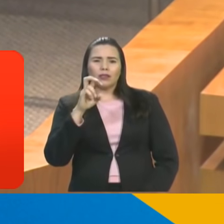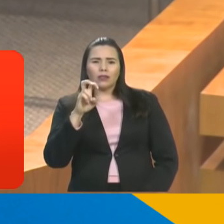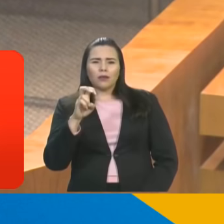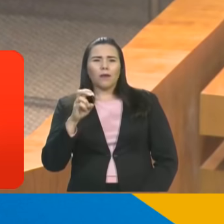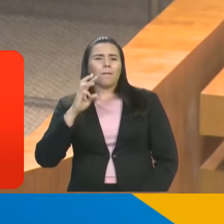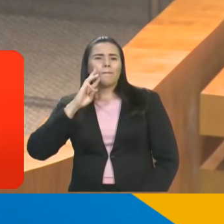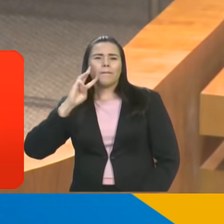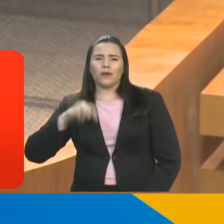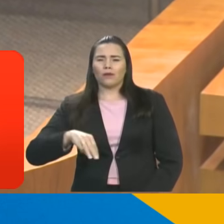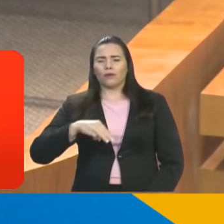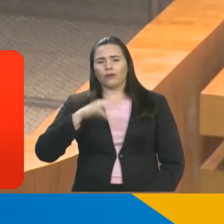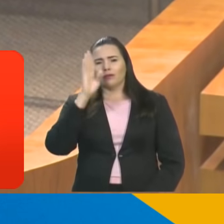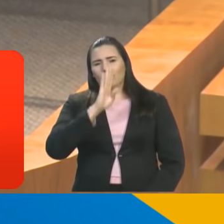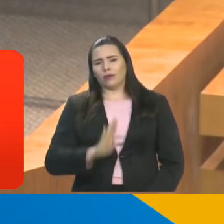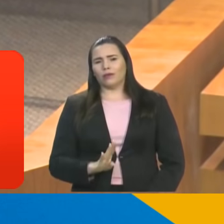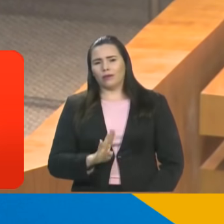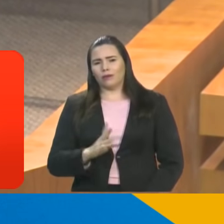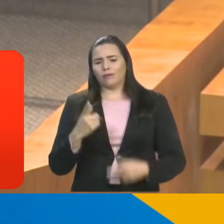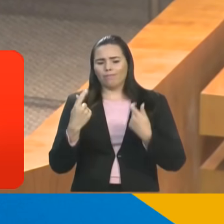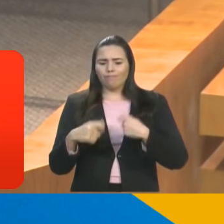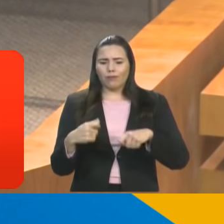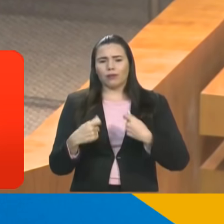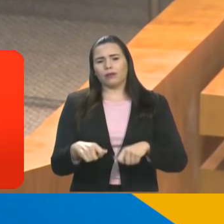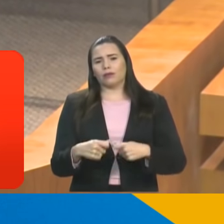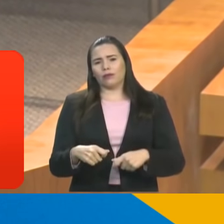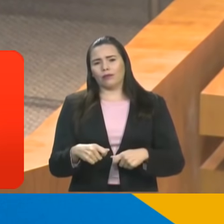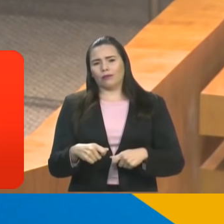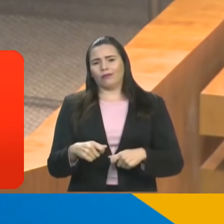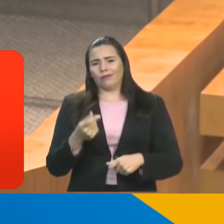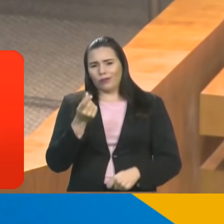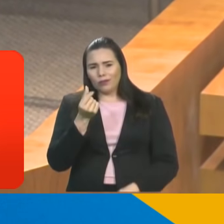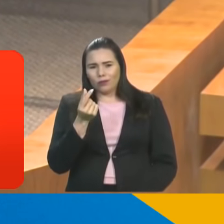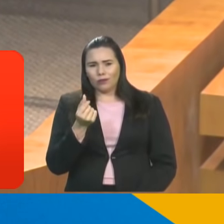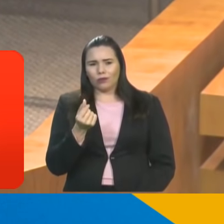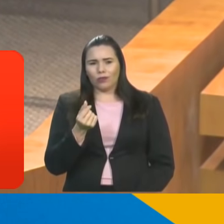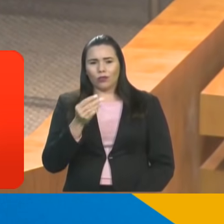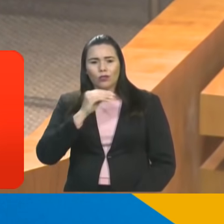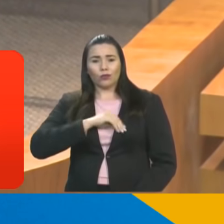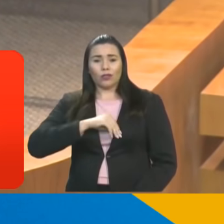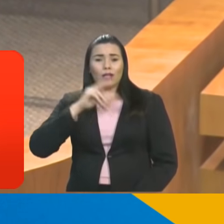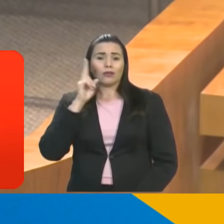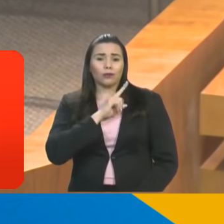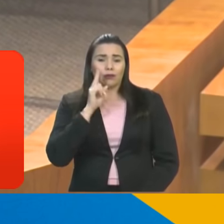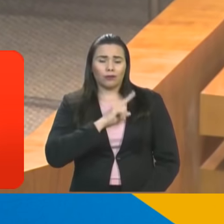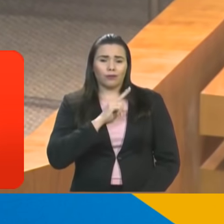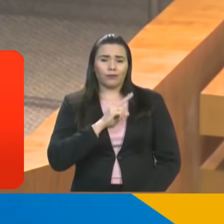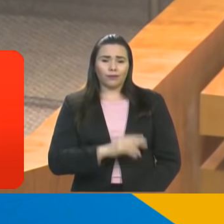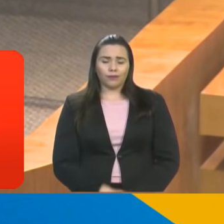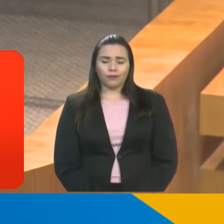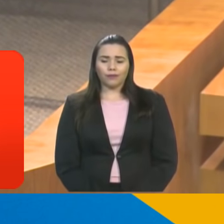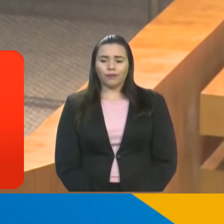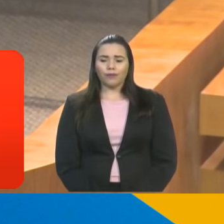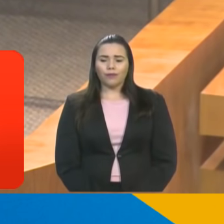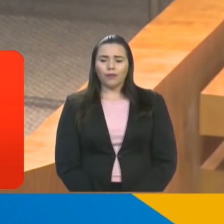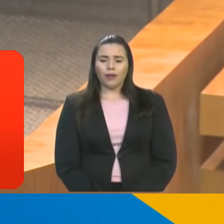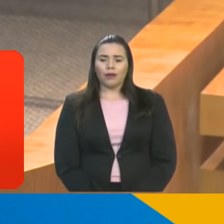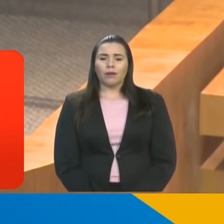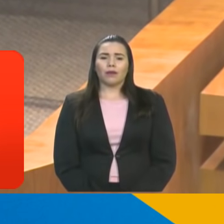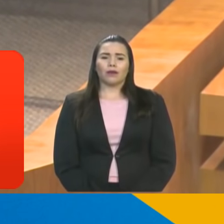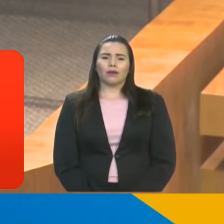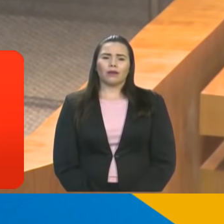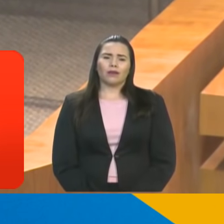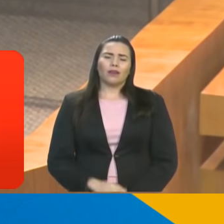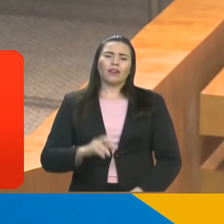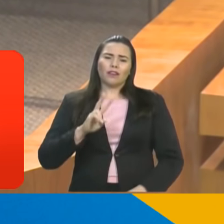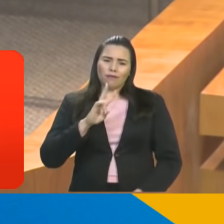que necessitam do auxílio emergencial para sobreviver, enfrentar esse momento dessa